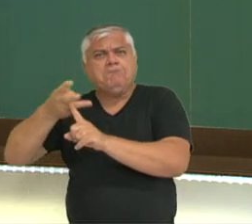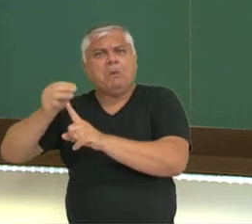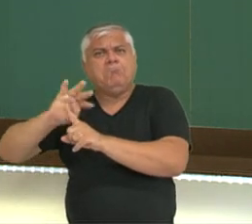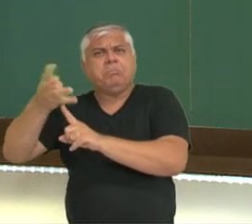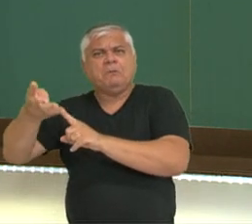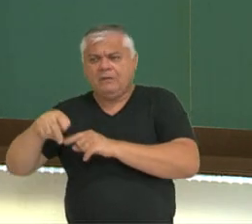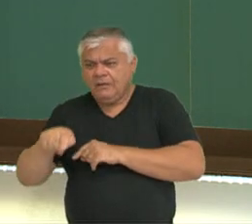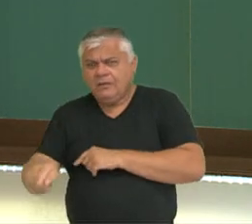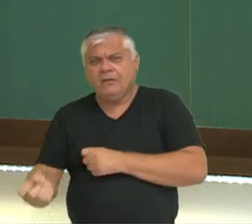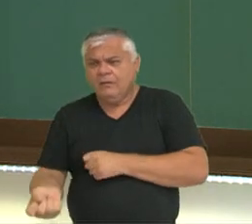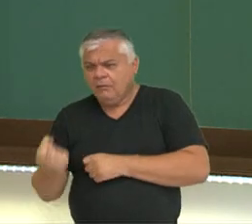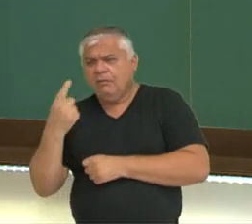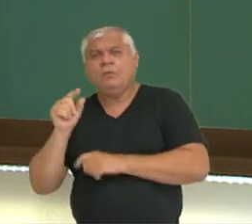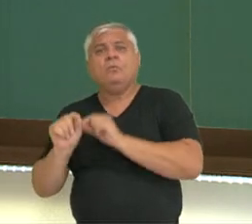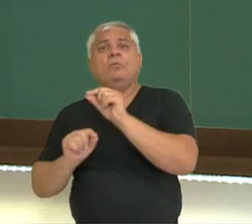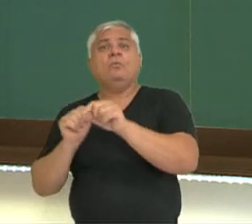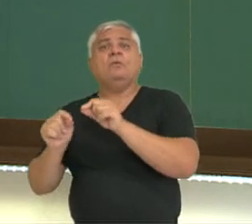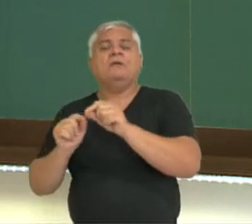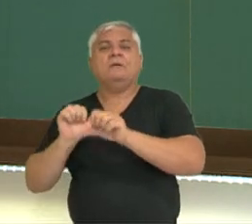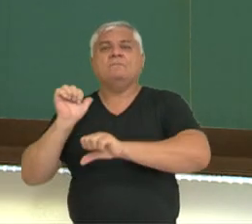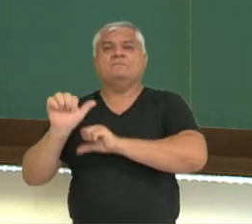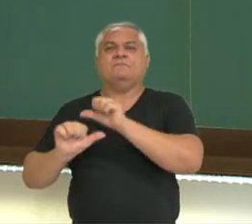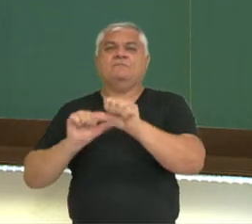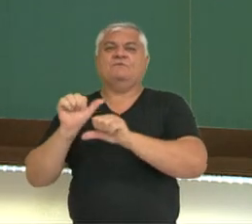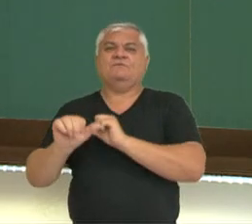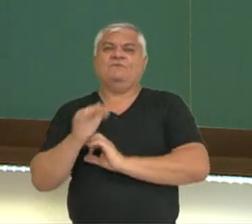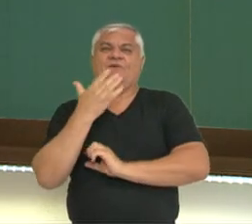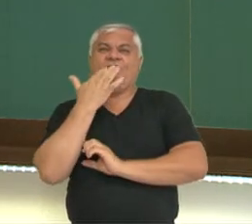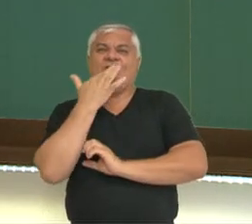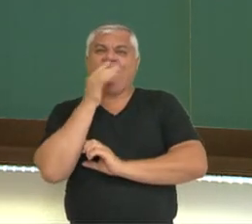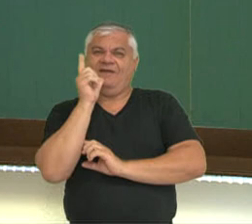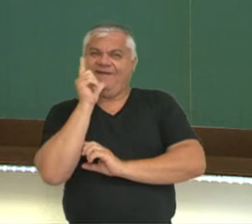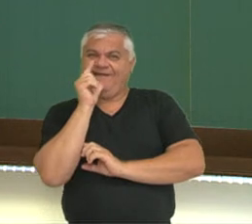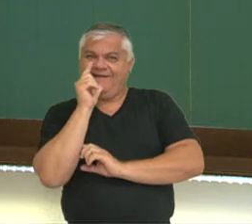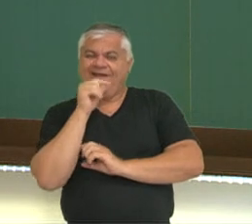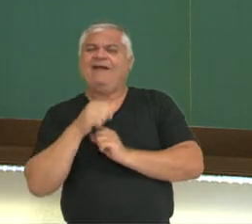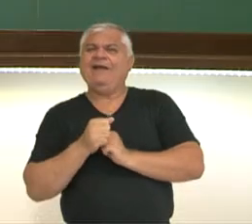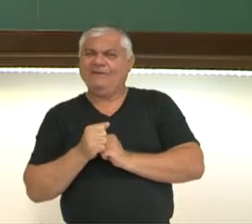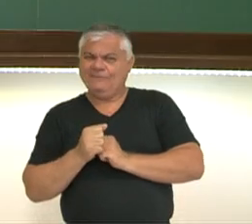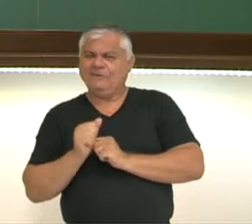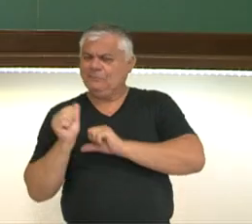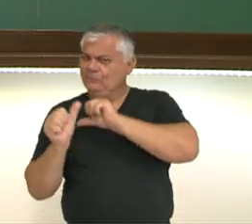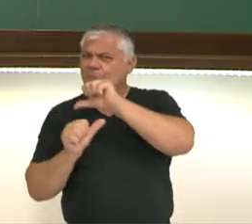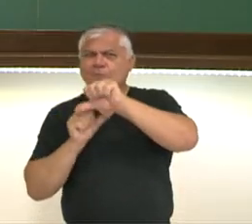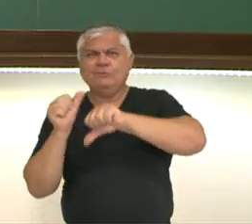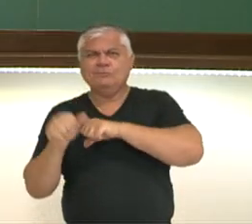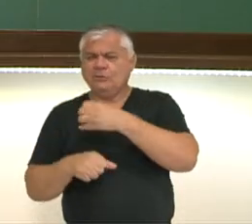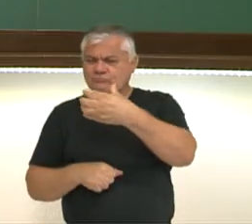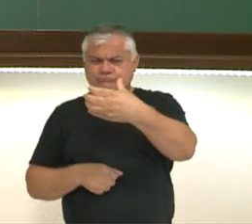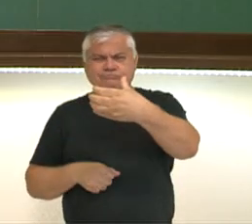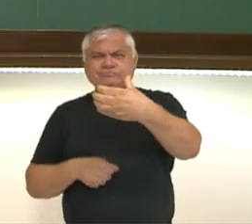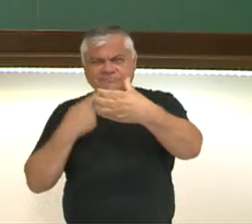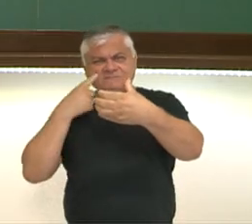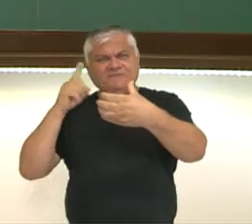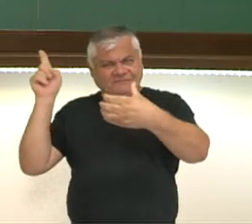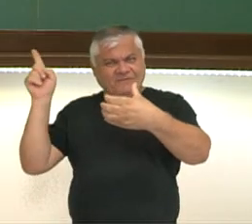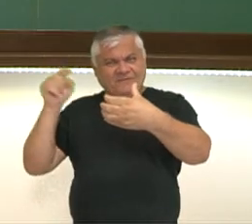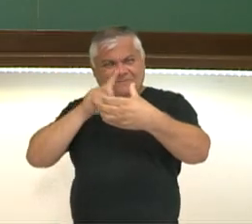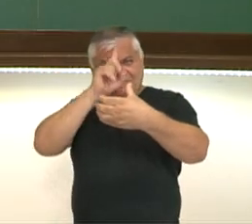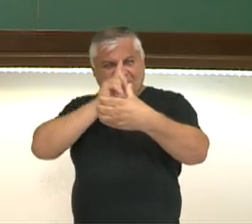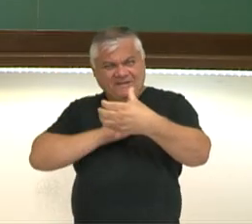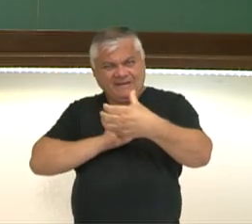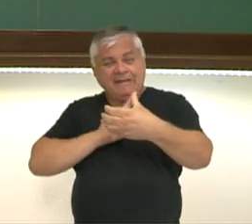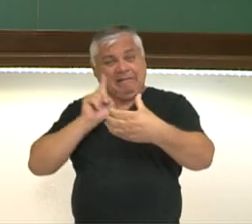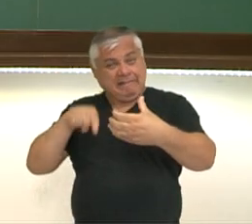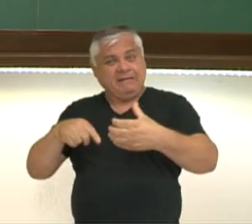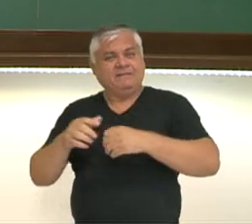que por consequência alterou a coloração da água aspecto físico da água como nós vimos ali no